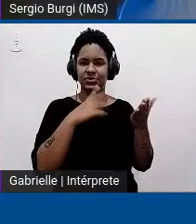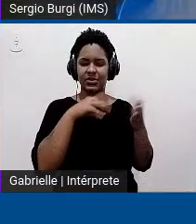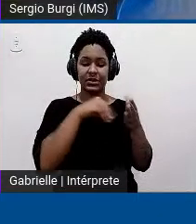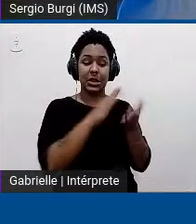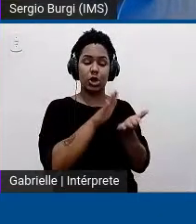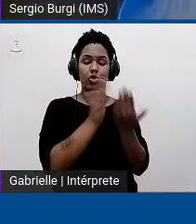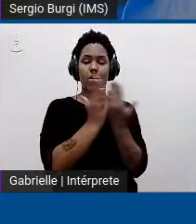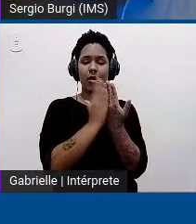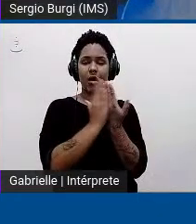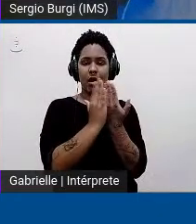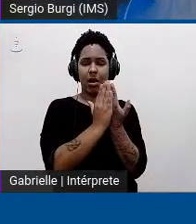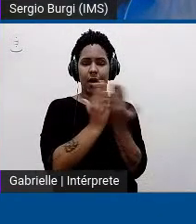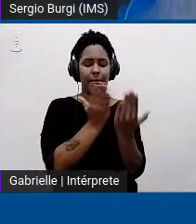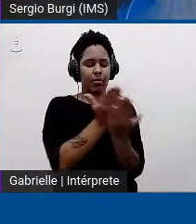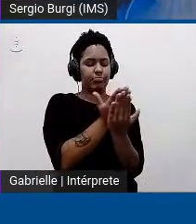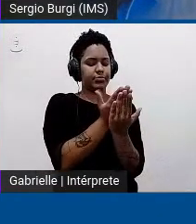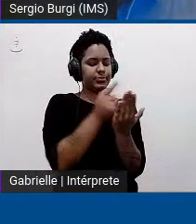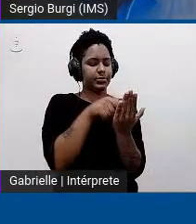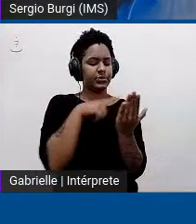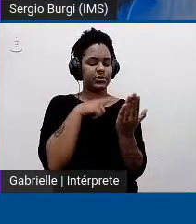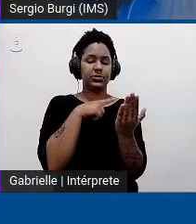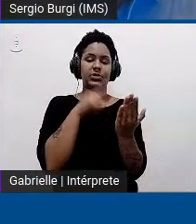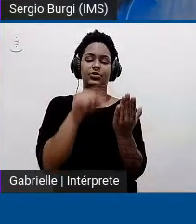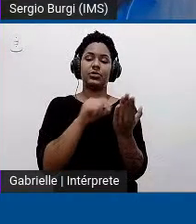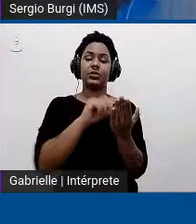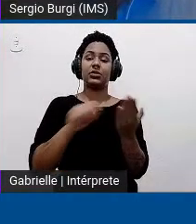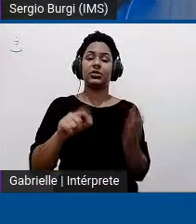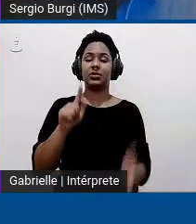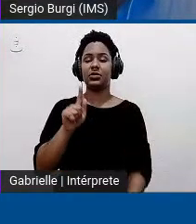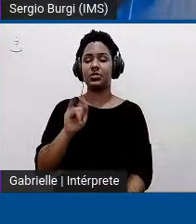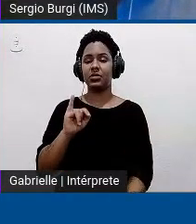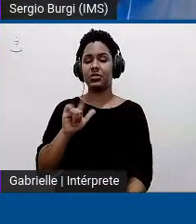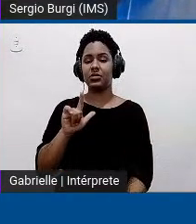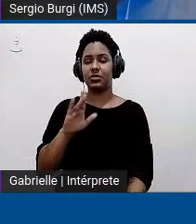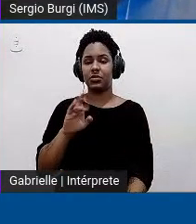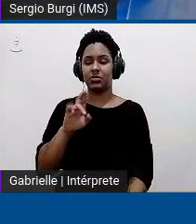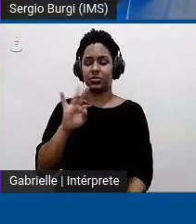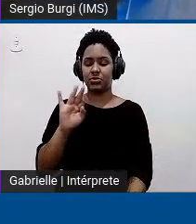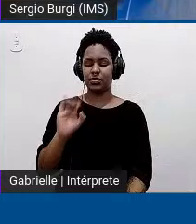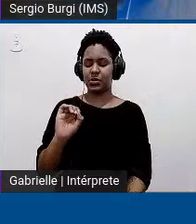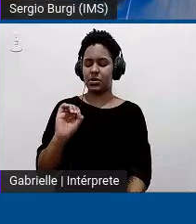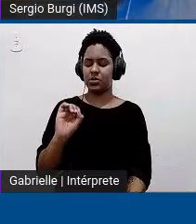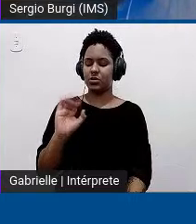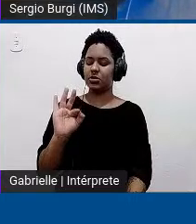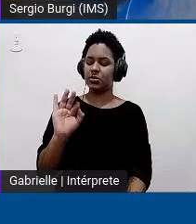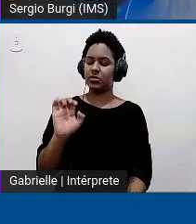capa, né, uma anotação do próprio Gilberto Ferrez, que também